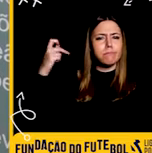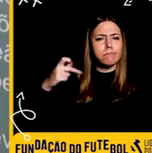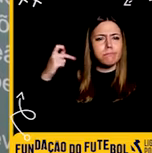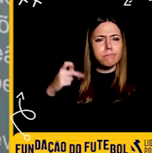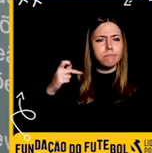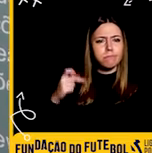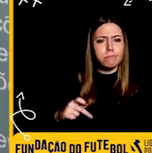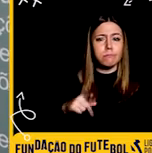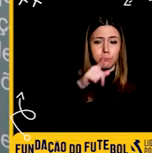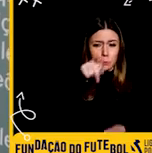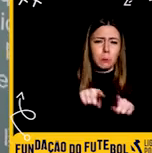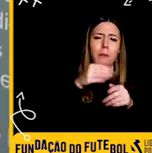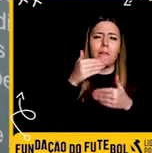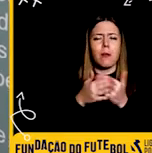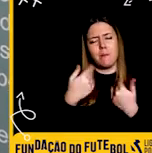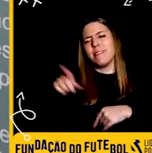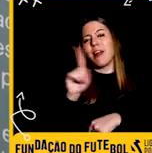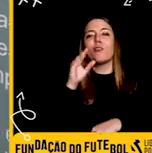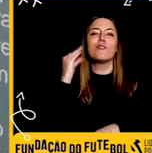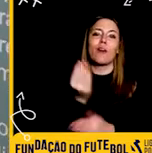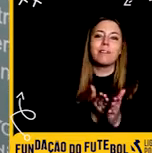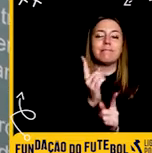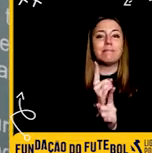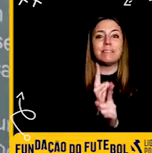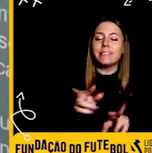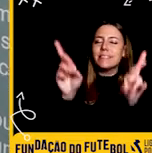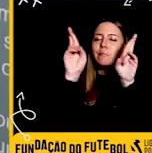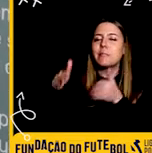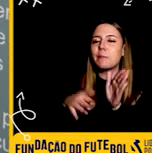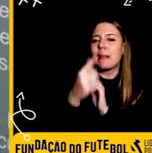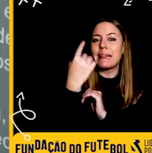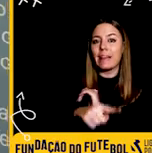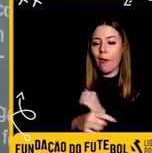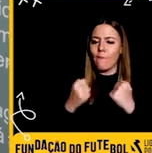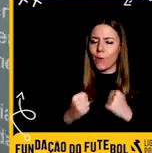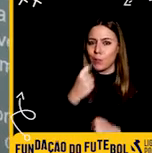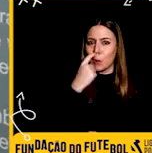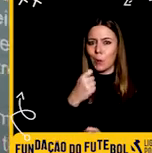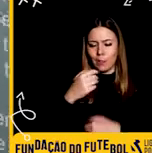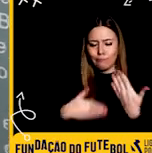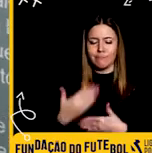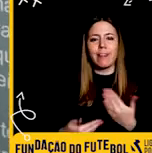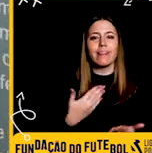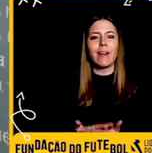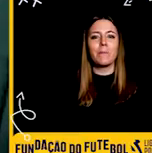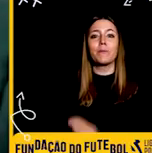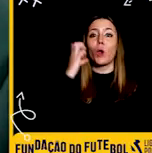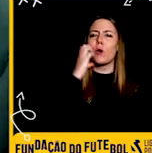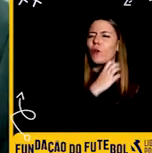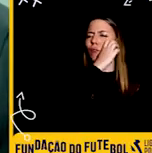Pelos anos contado és velhinho, mas continuas sempre a ser um jovem. De esperança traçaram o teu caminho. Força e coragem é o que te